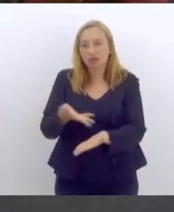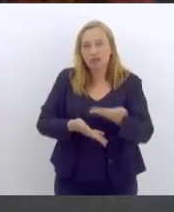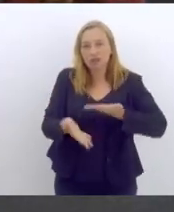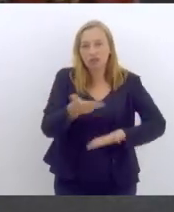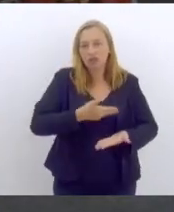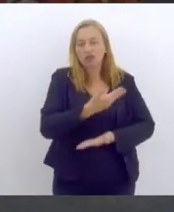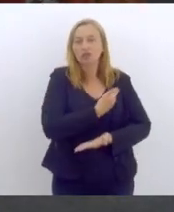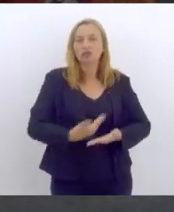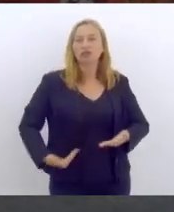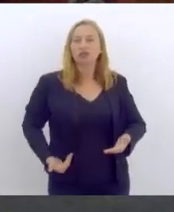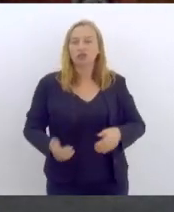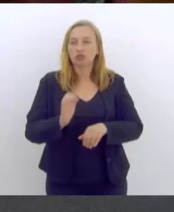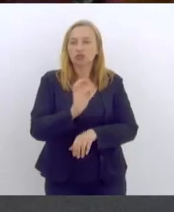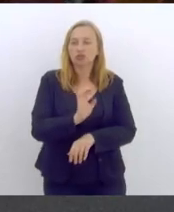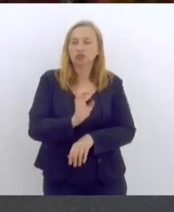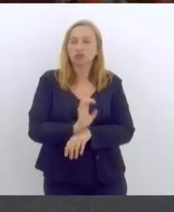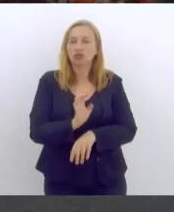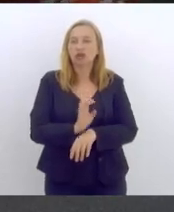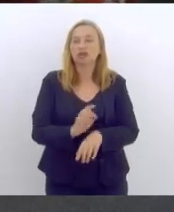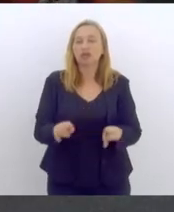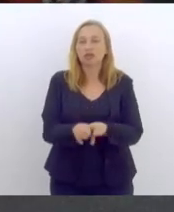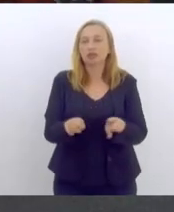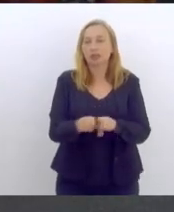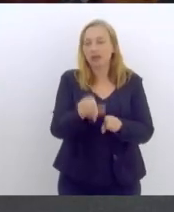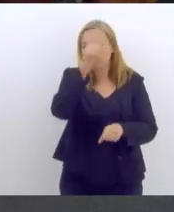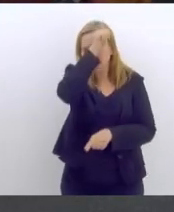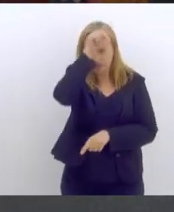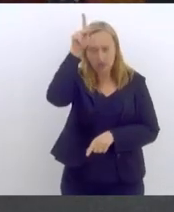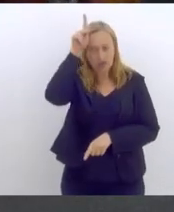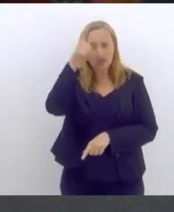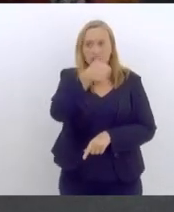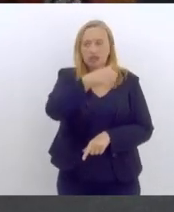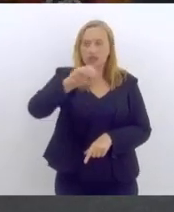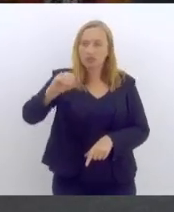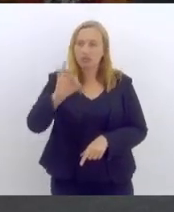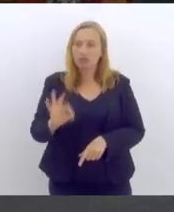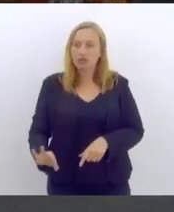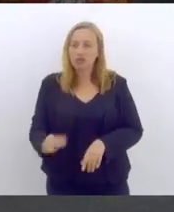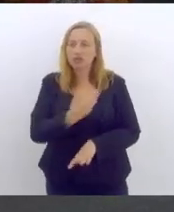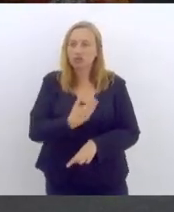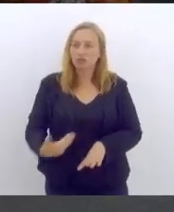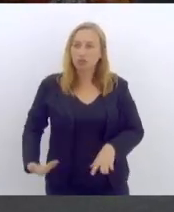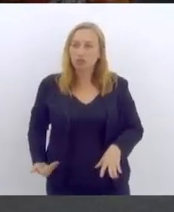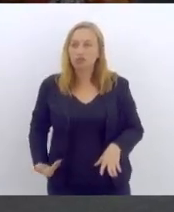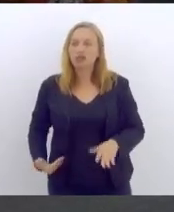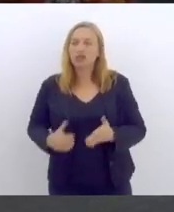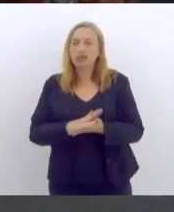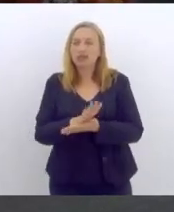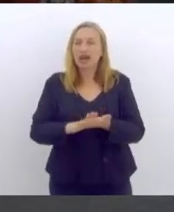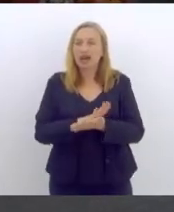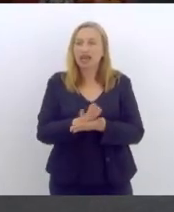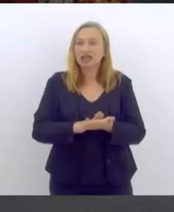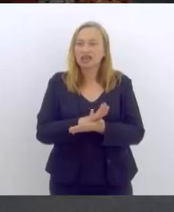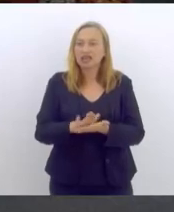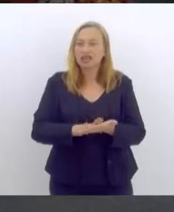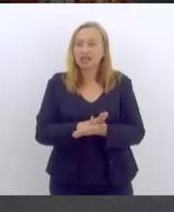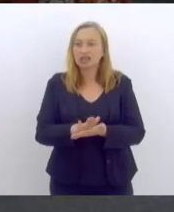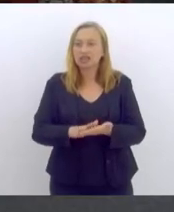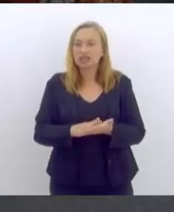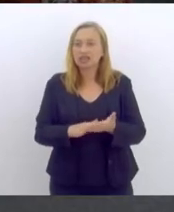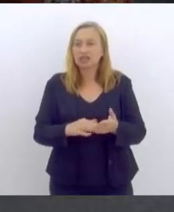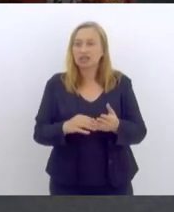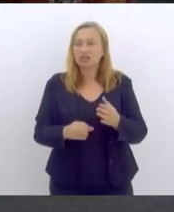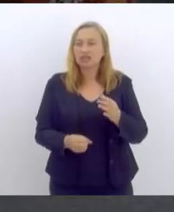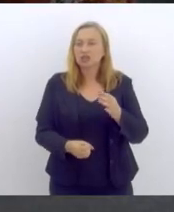o governo do Estado, com a Prefeitura, um espaço 100% público, sem perspectiva ali de edificação, construção de